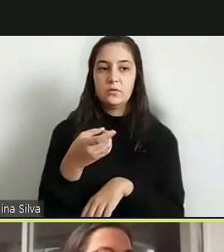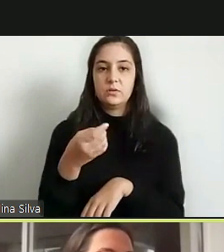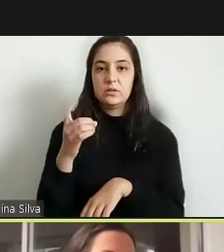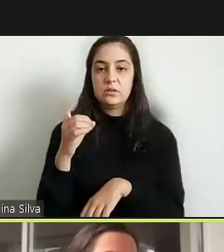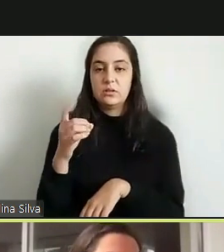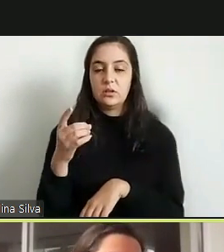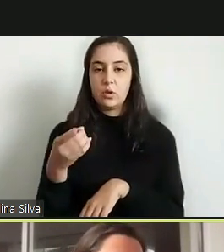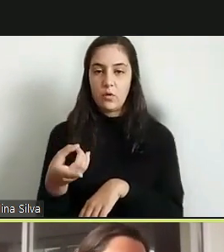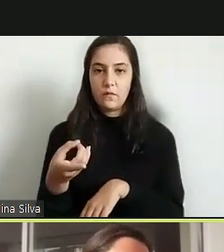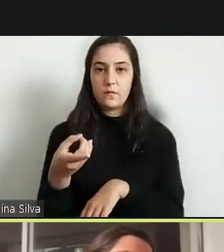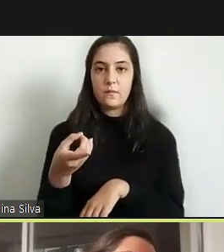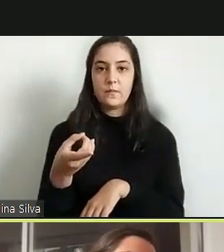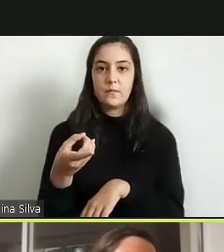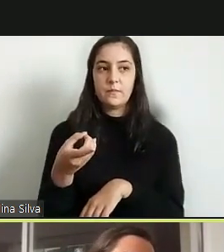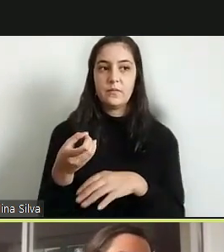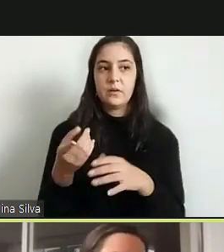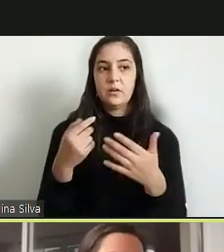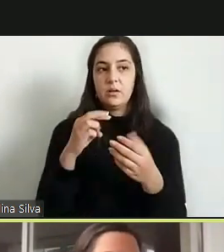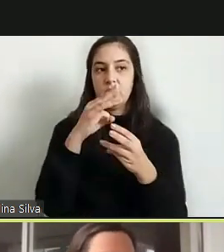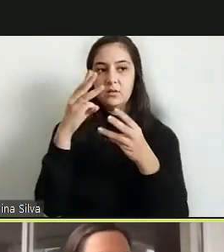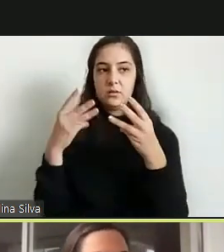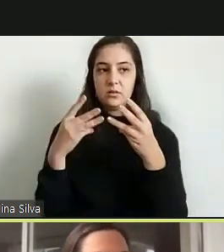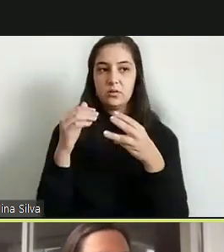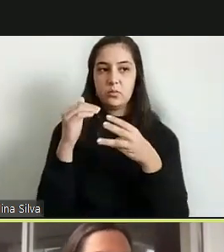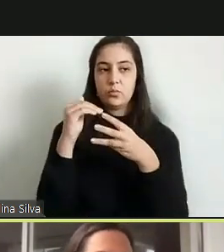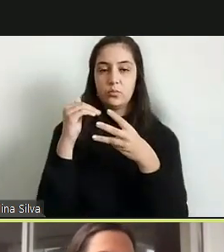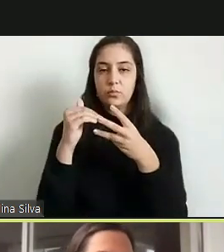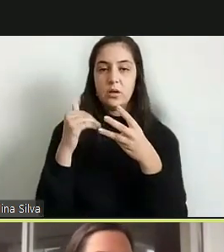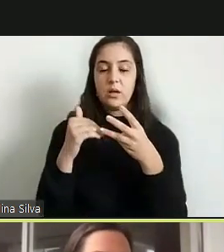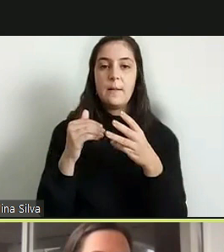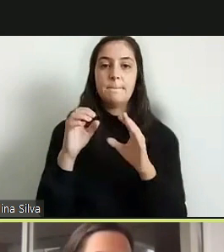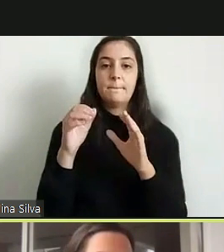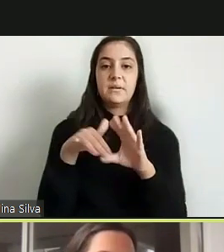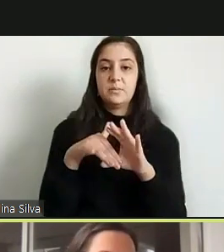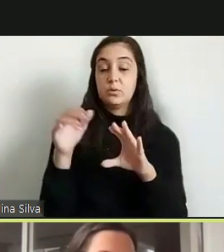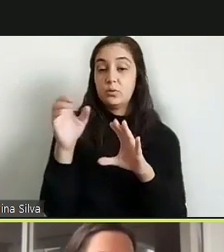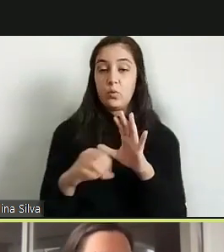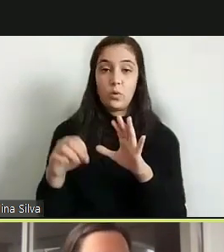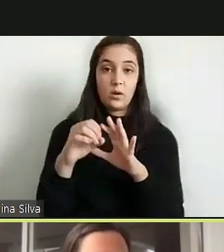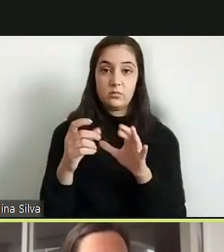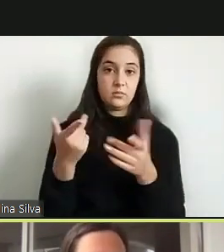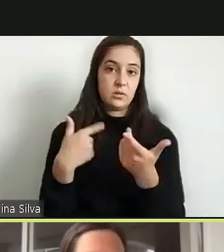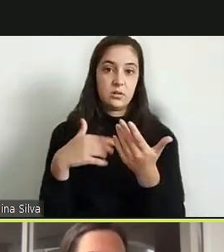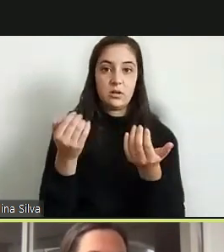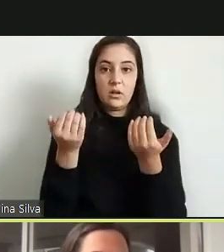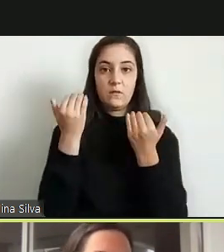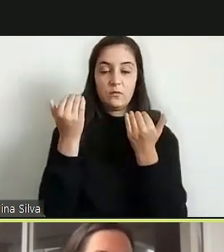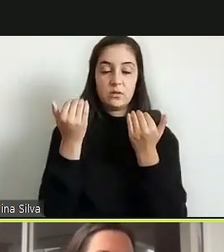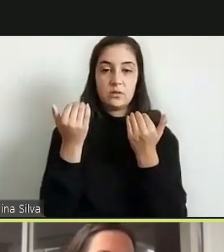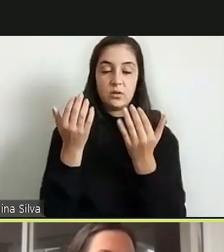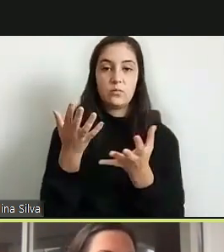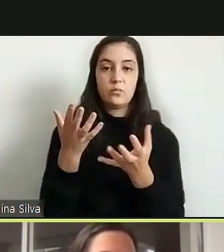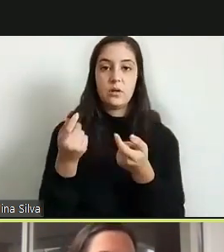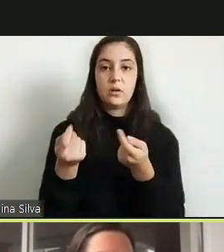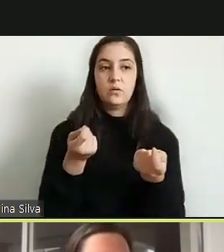1969, que tem estes 3 níveis, não é? Desde a não participação, em que os cidadãos só recebem informação ou são manipulados,